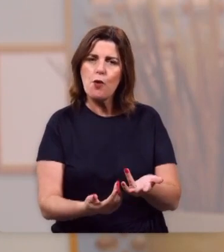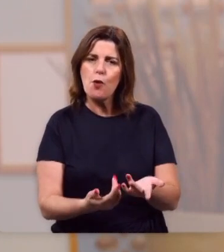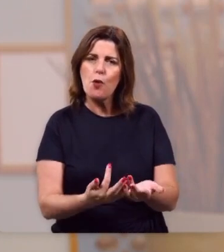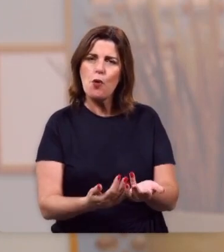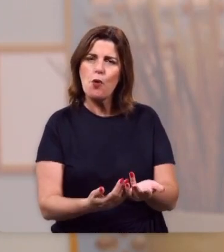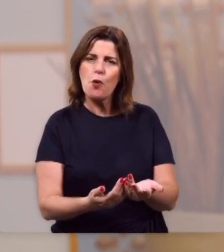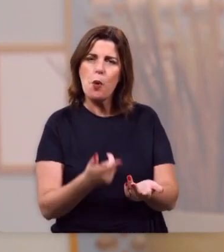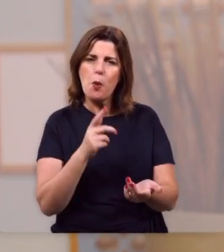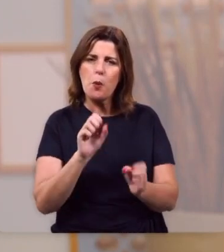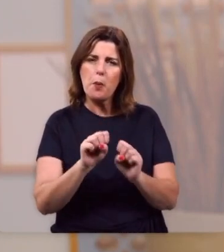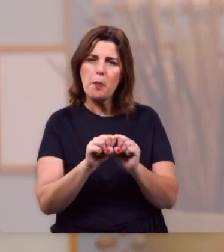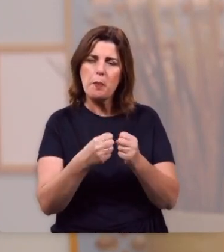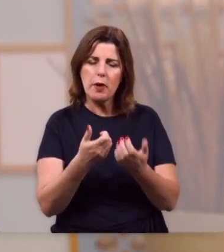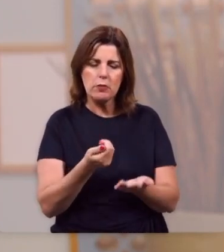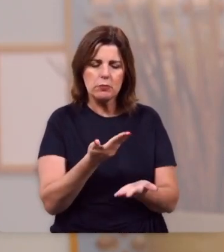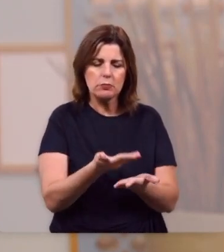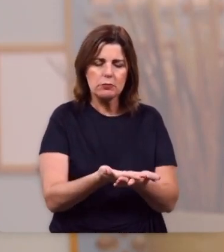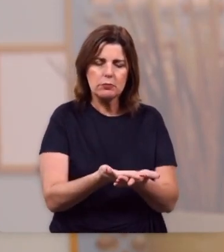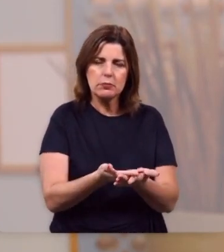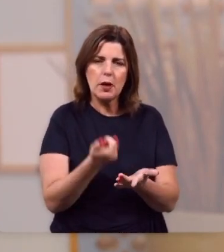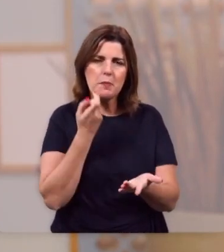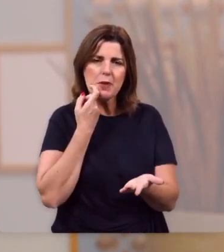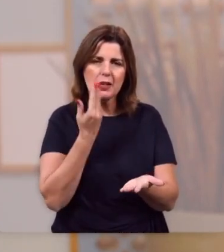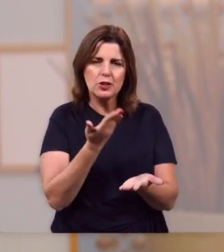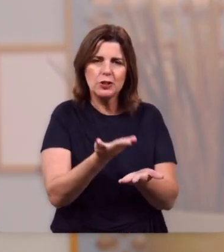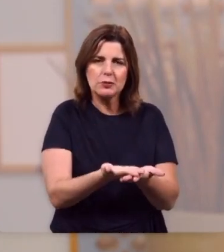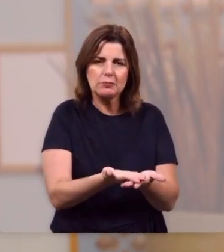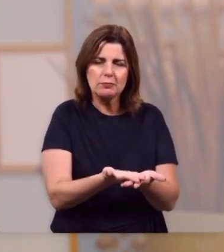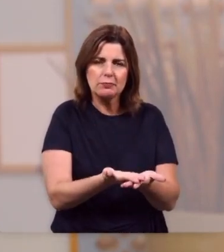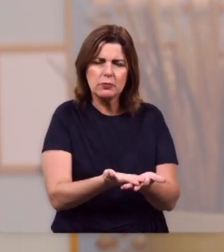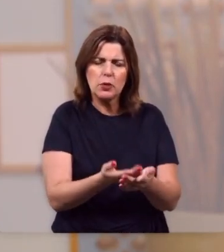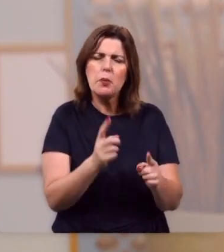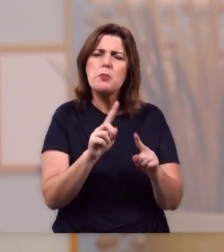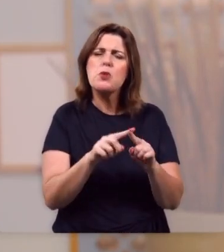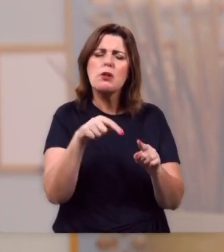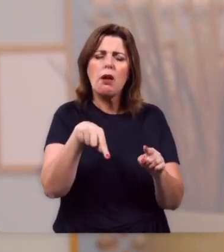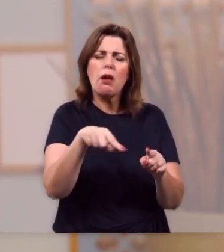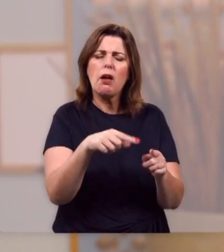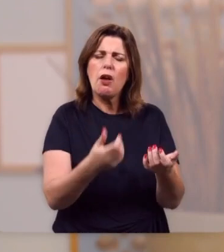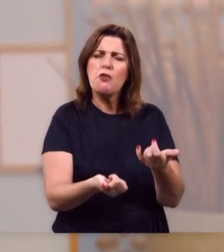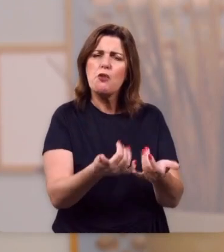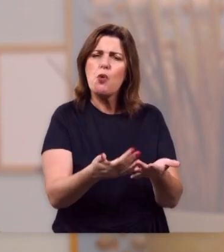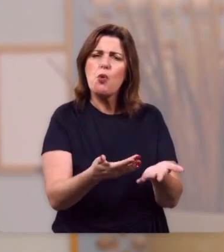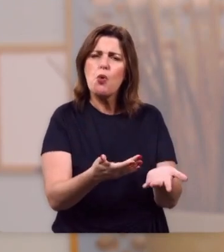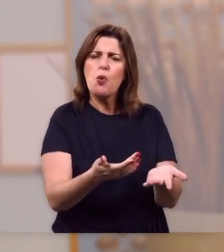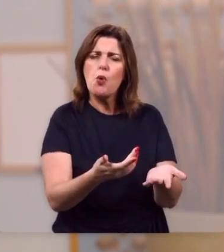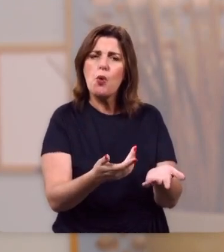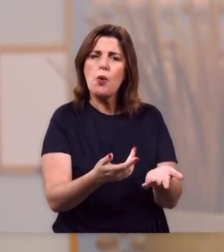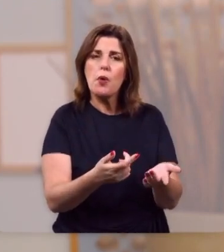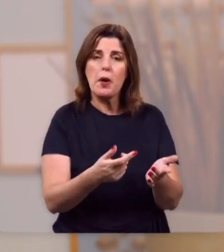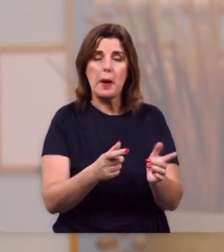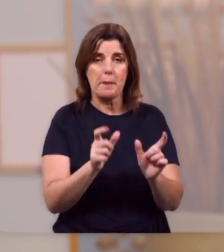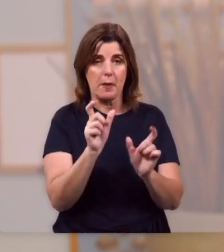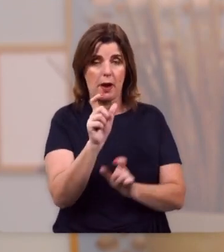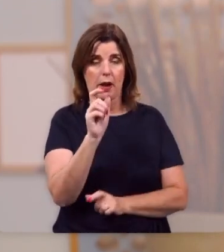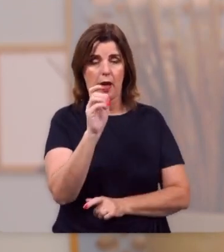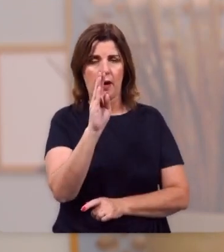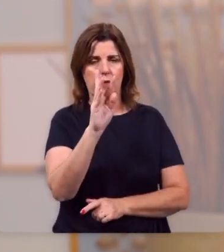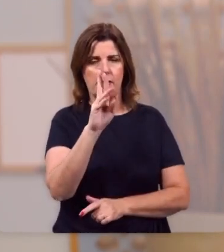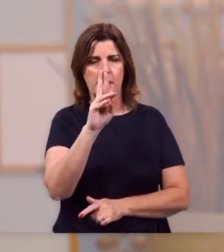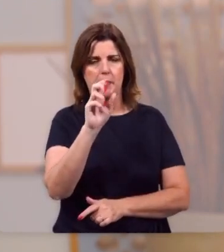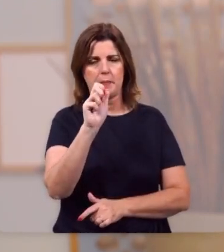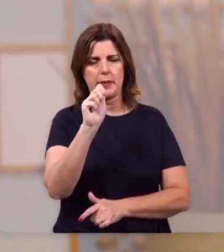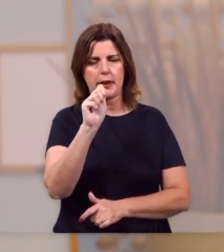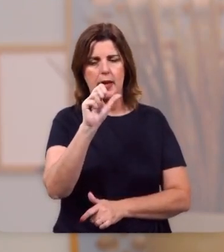pães e com peixes. Por que aquele braseiro ali? A palavra braseiro só aparece